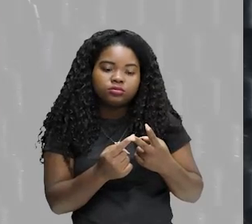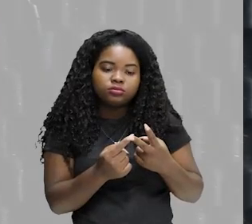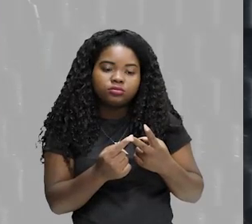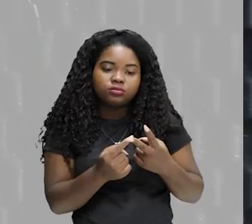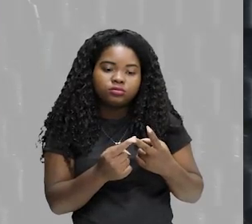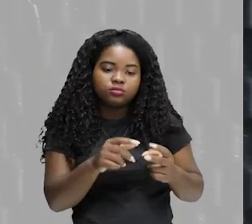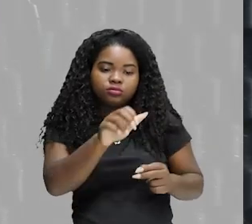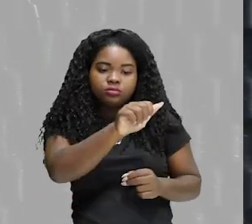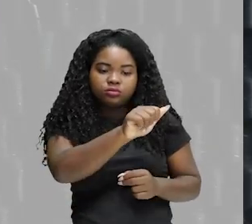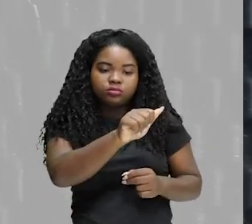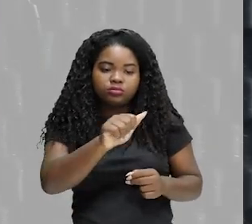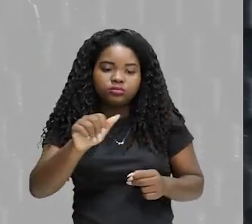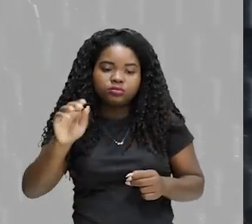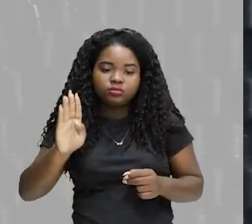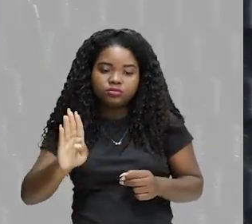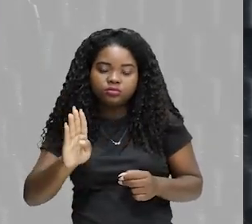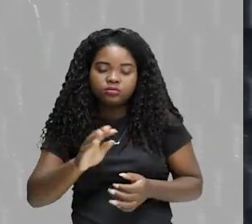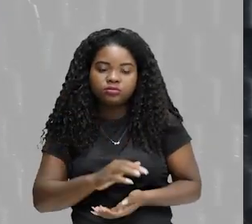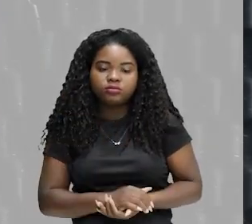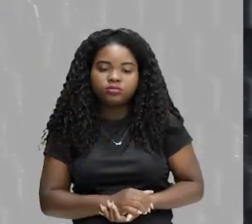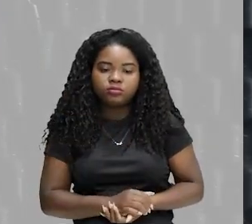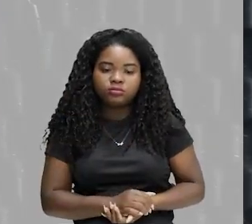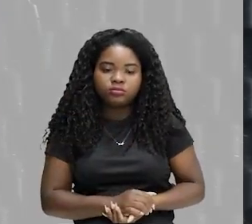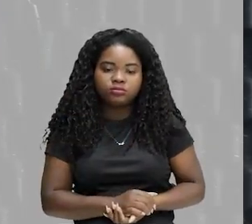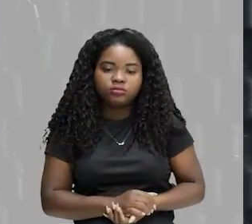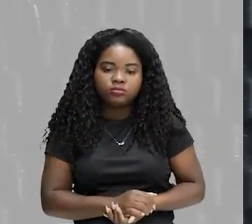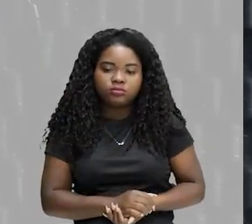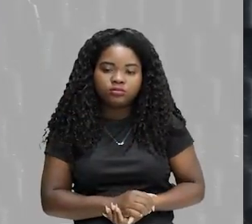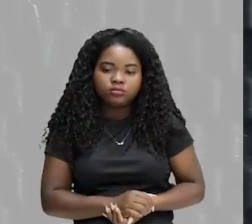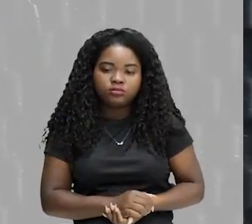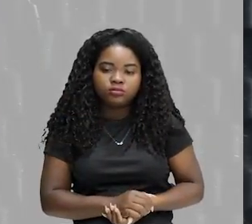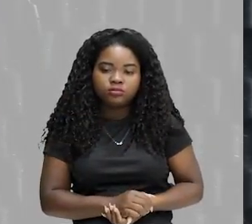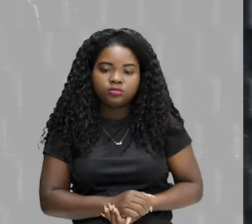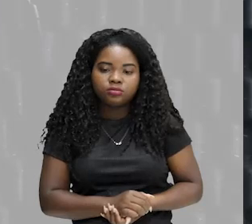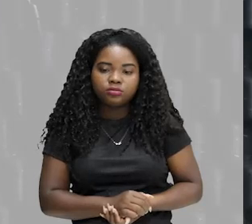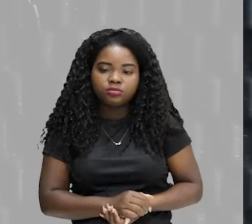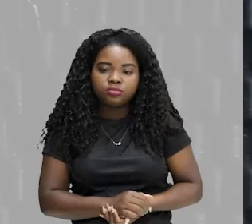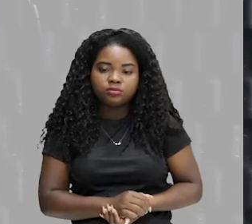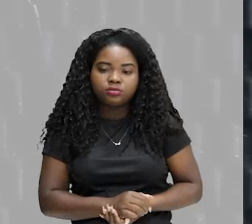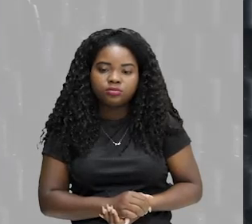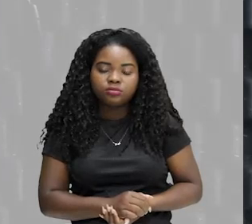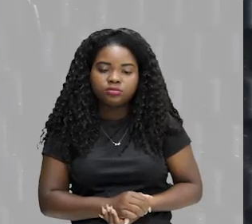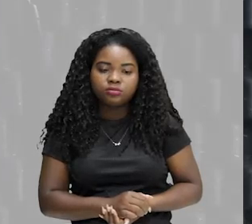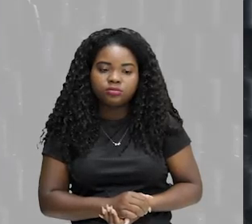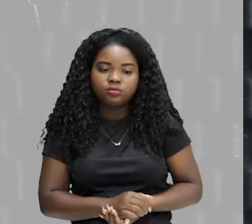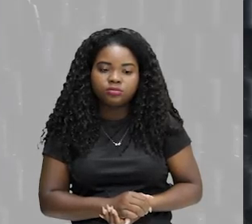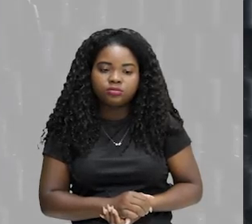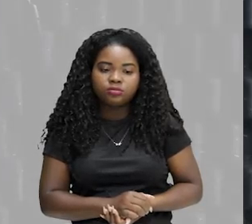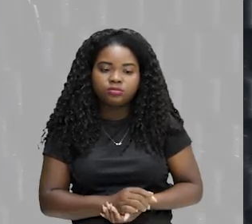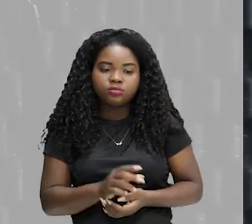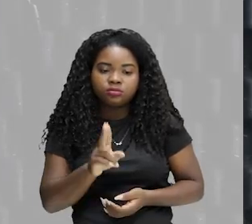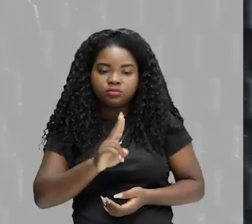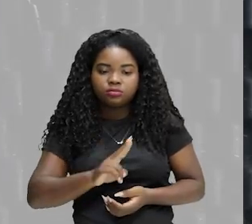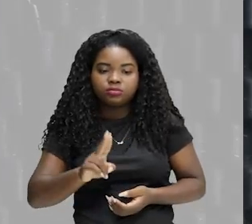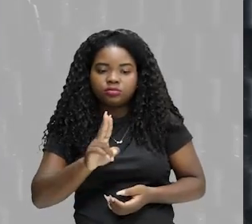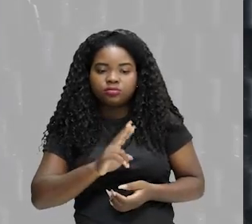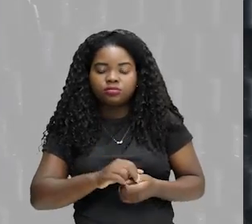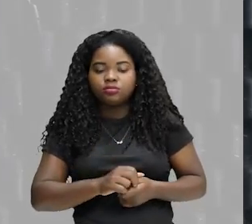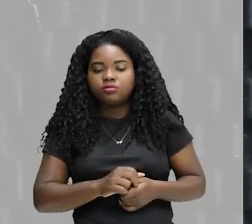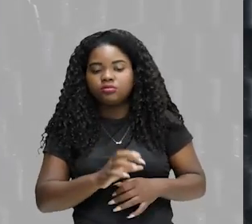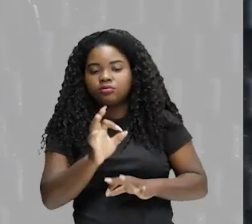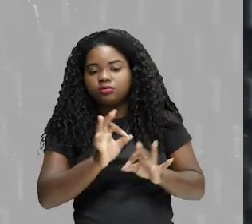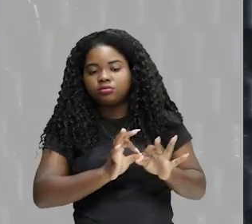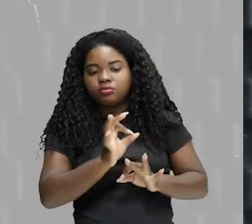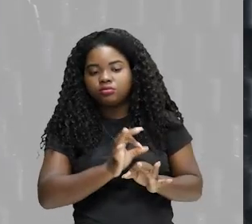letras A e B. E ele já disse para nós o A. E lembra, tá, que isso é usado para o cálculo